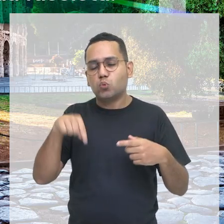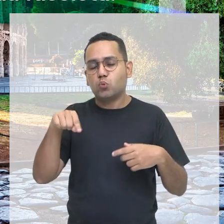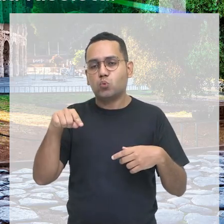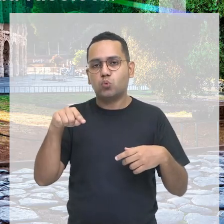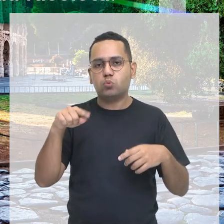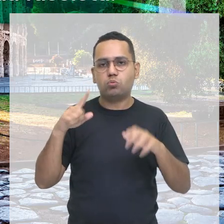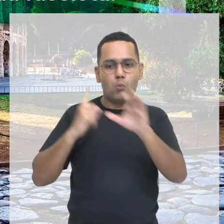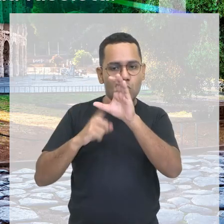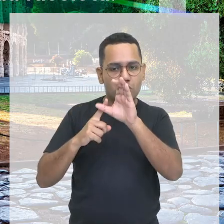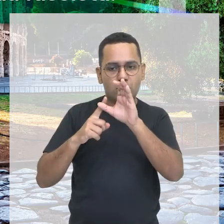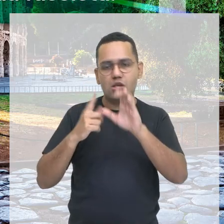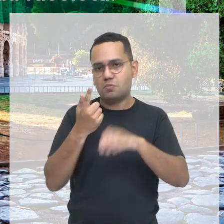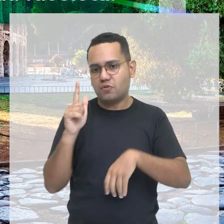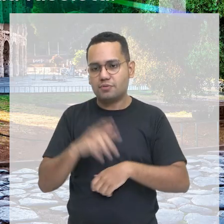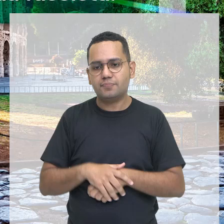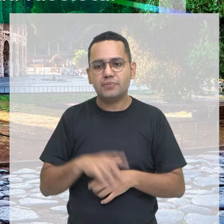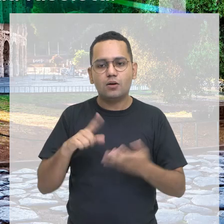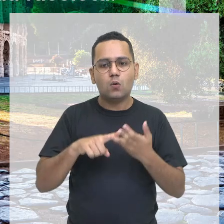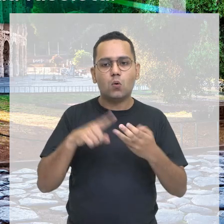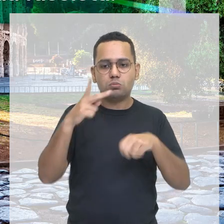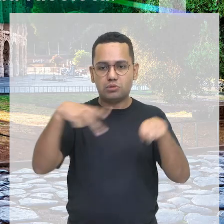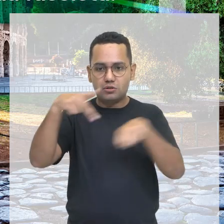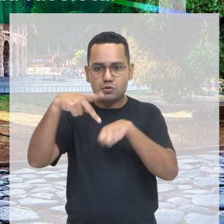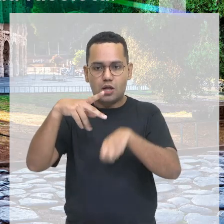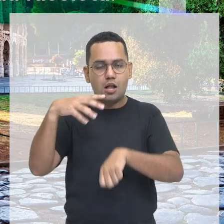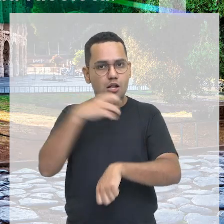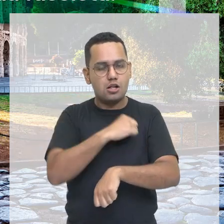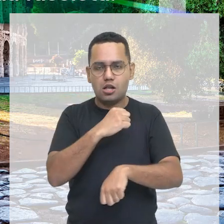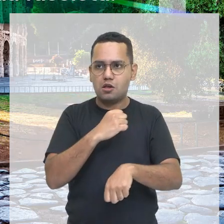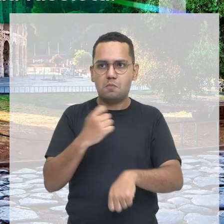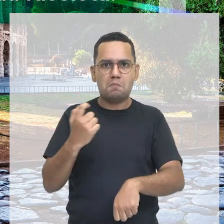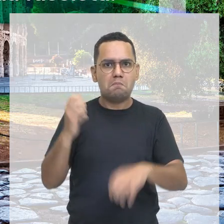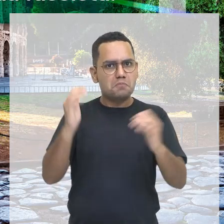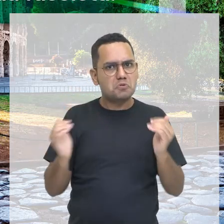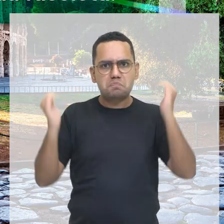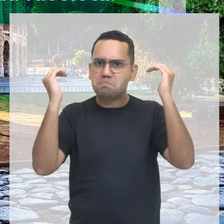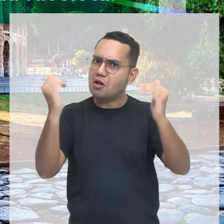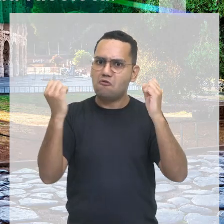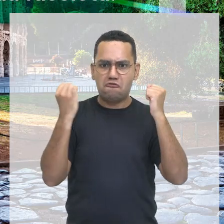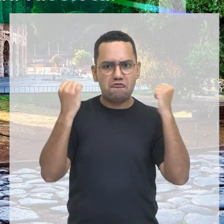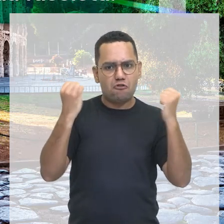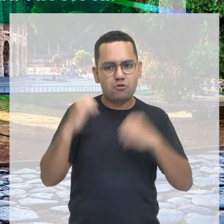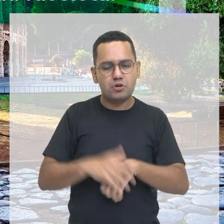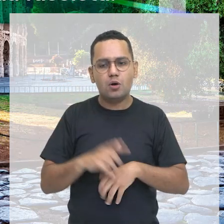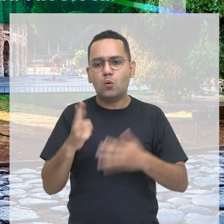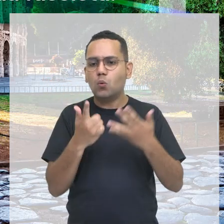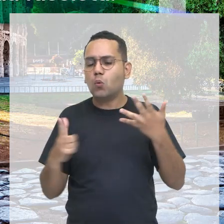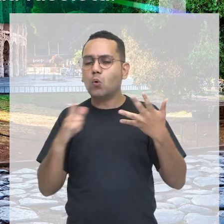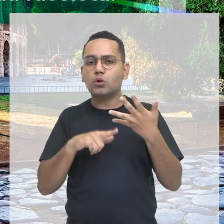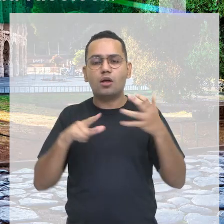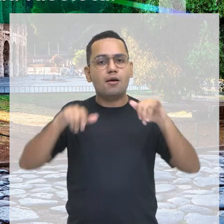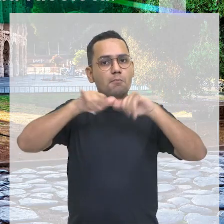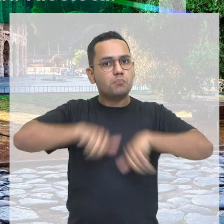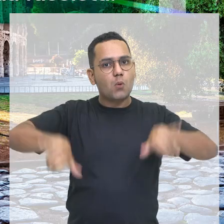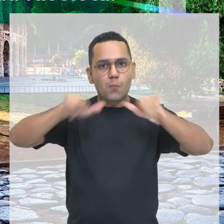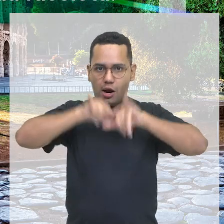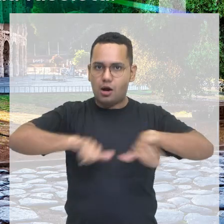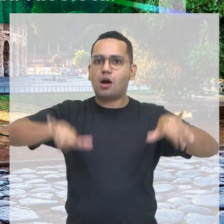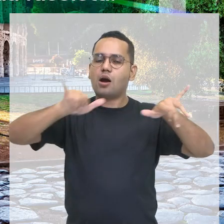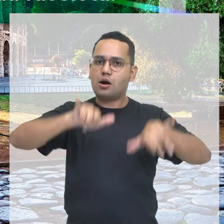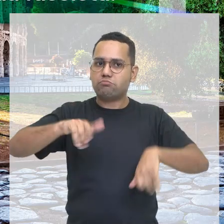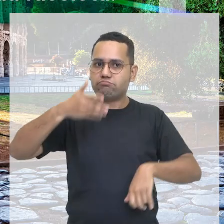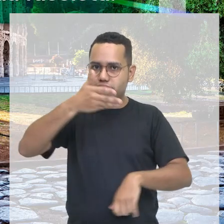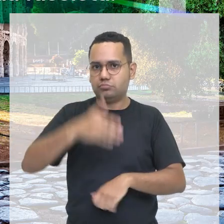das características do fascismo. E, claro, vai ser utilizada a propaganda fascista. Lembrem que,